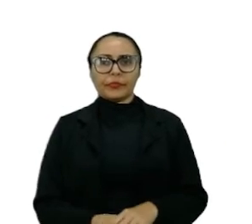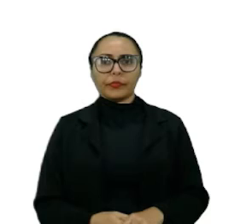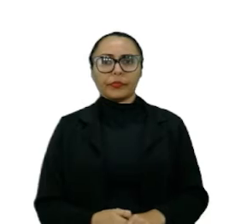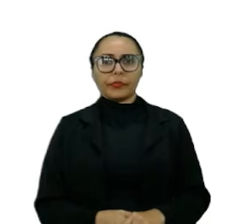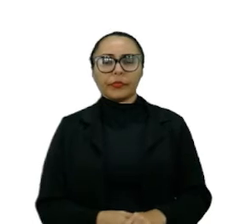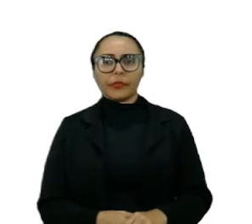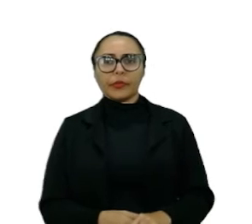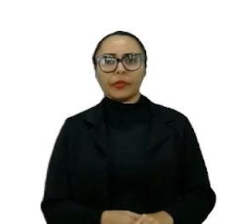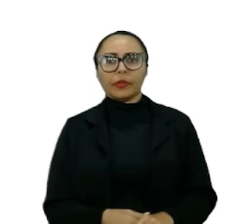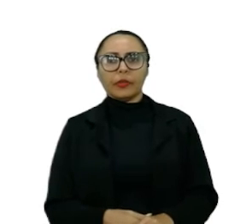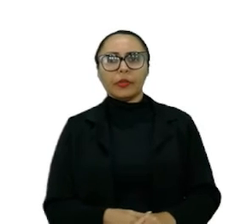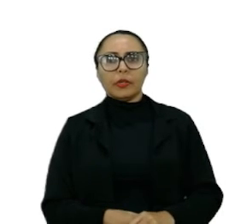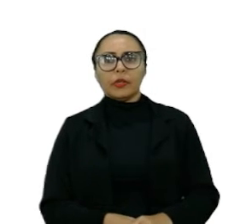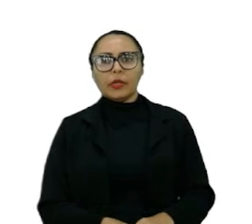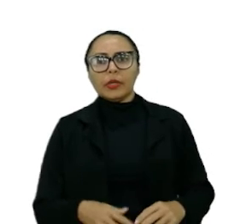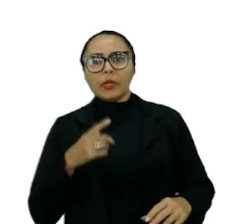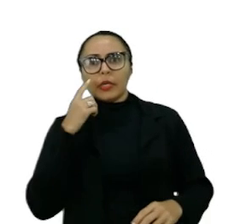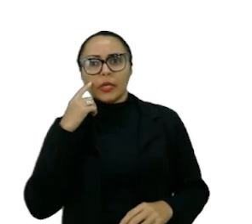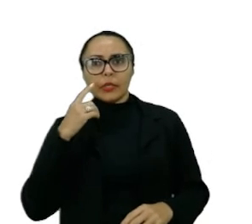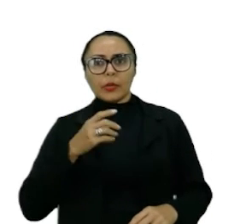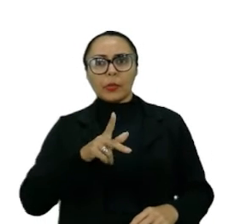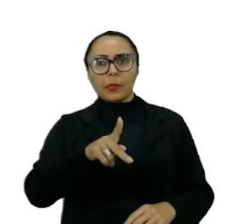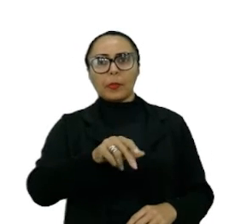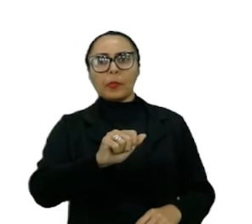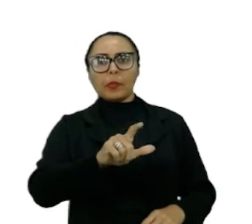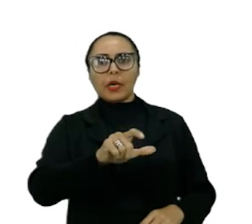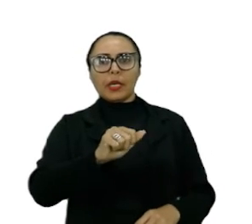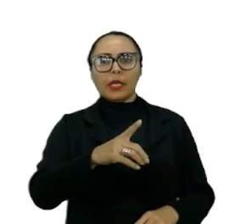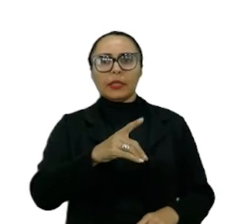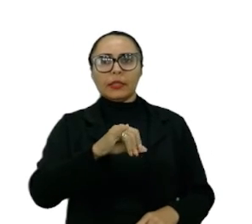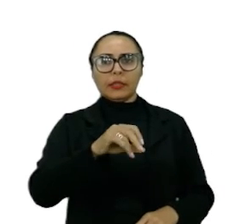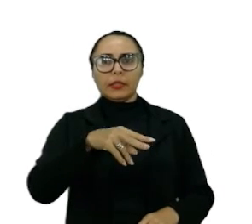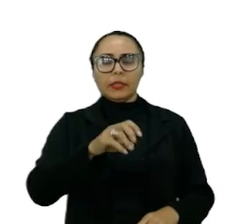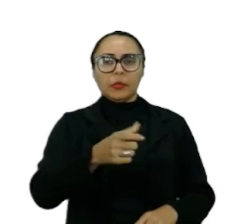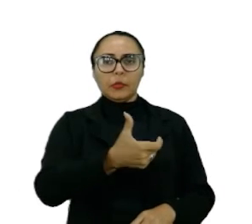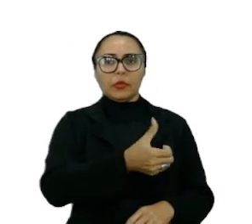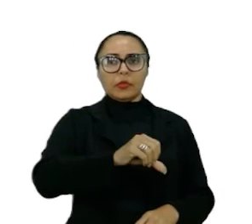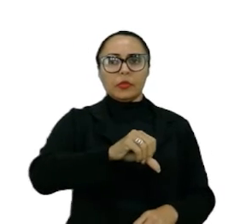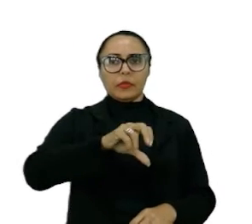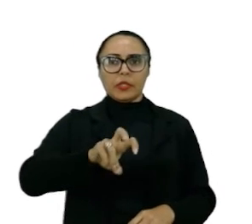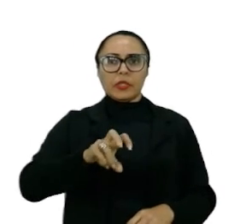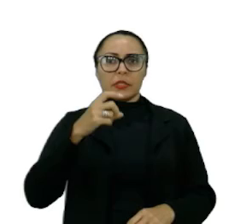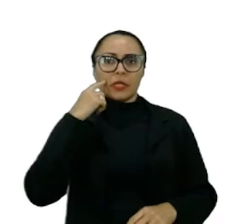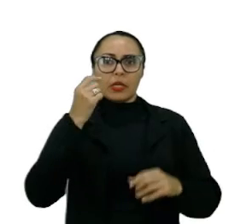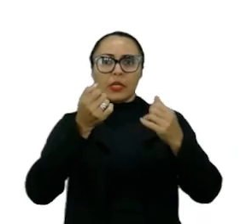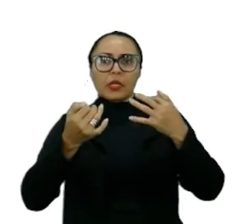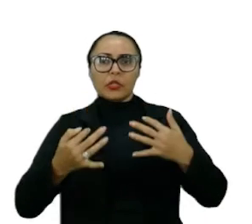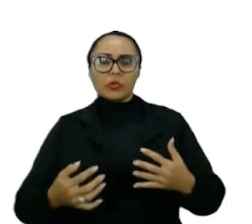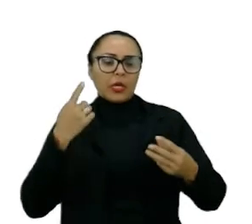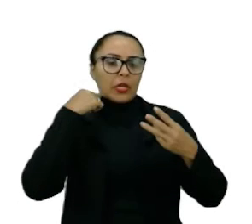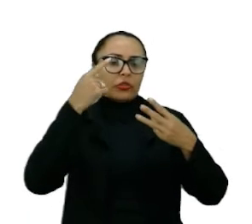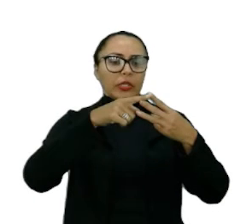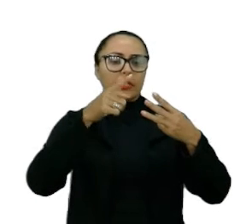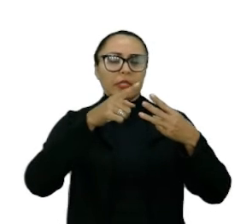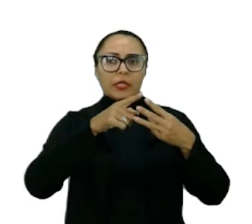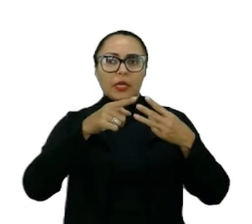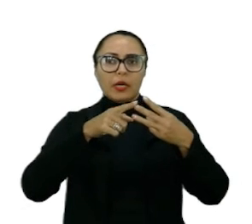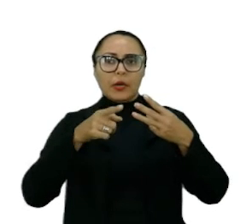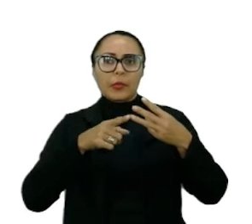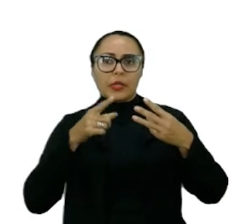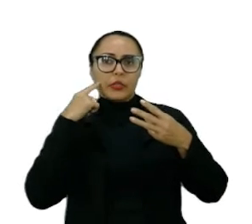Padini, 1995, também fala sobre as 3 etapas que envolvem a gestão da